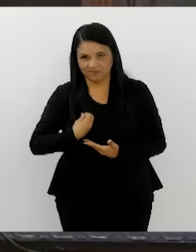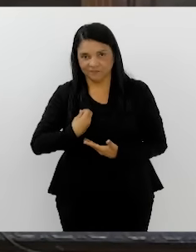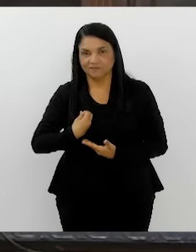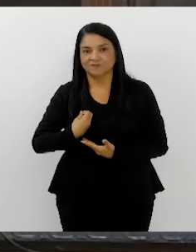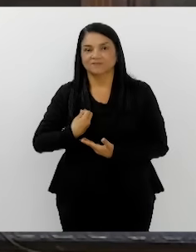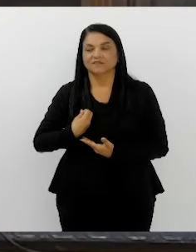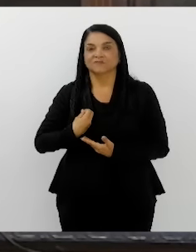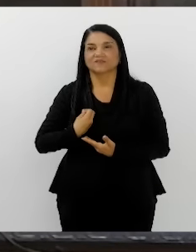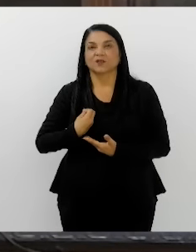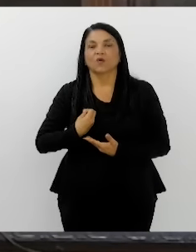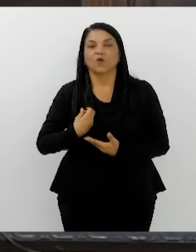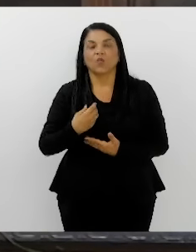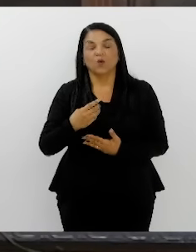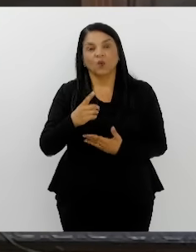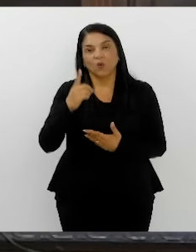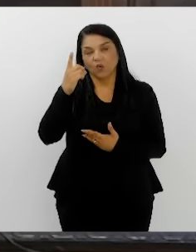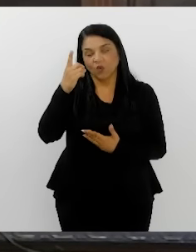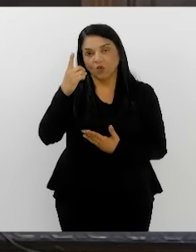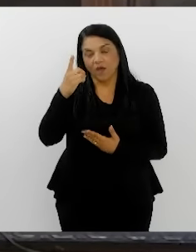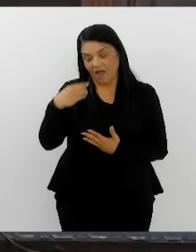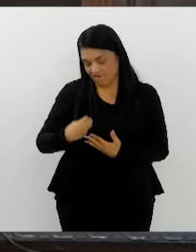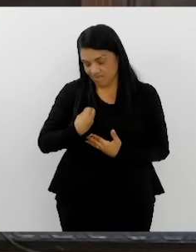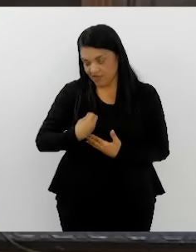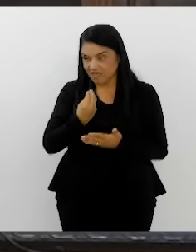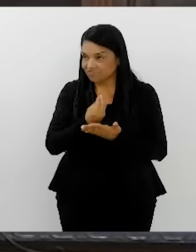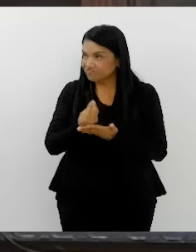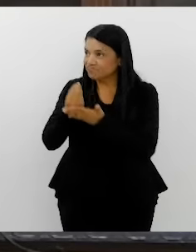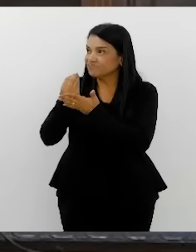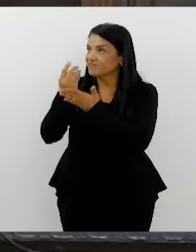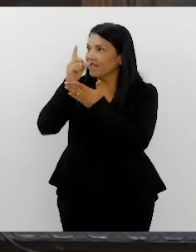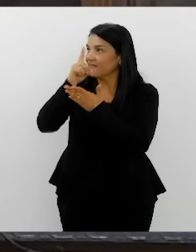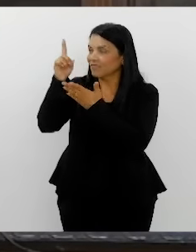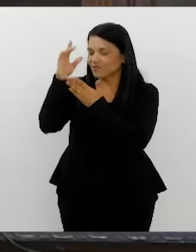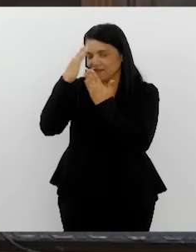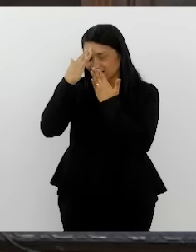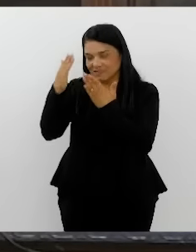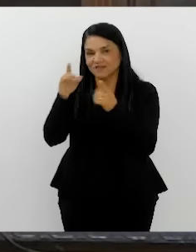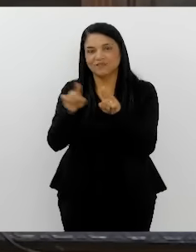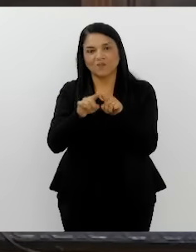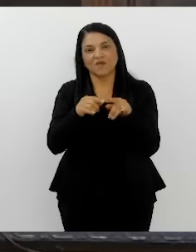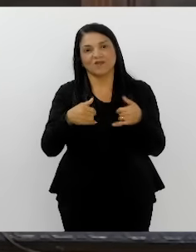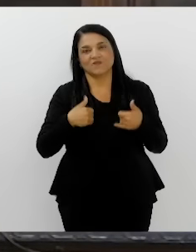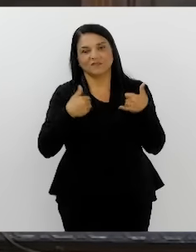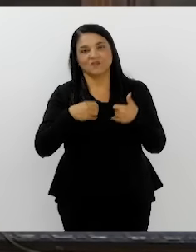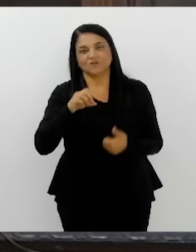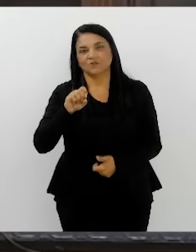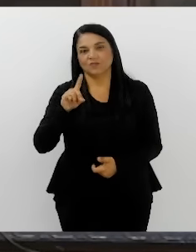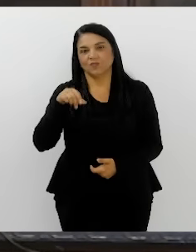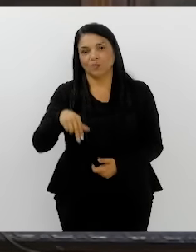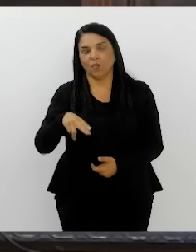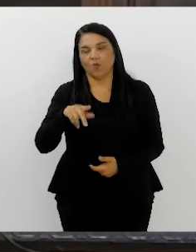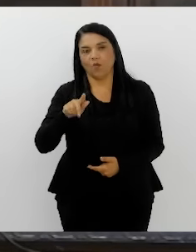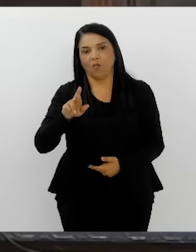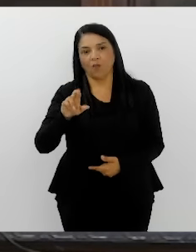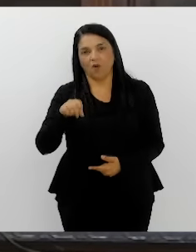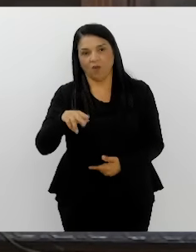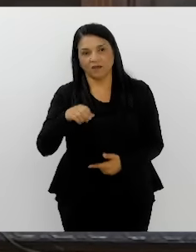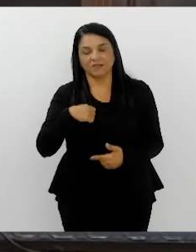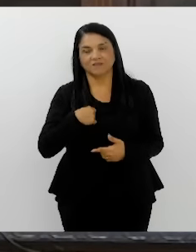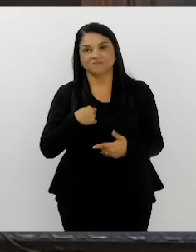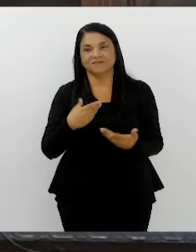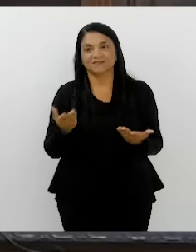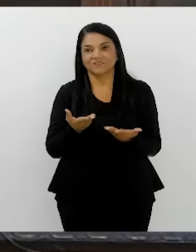da Vida, junto com o Dom Roque. Estamos aqui no dia do nosso aniversário. E não queria me estender muito, mas só dizer uma última coisa. Estamos diante